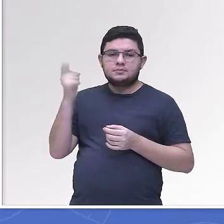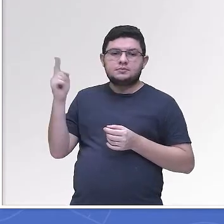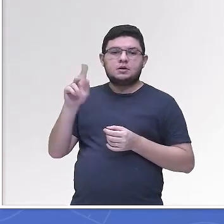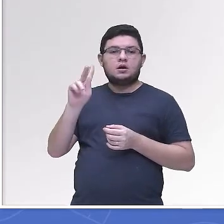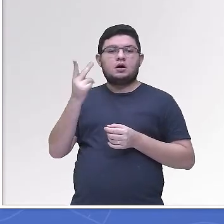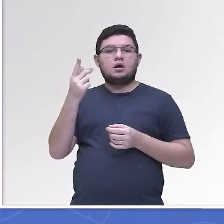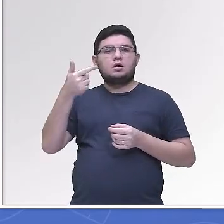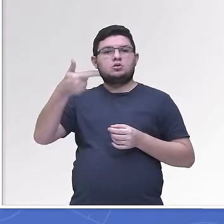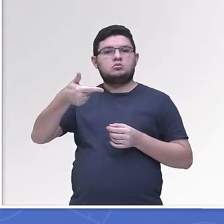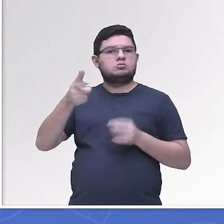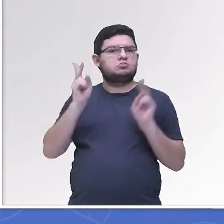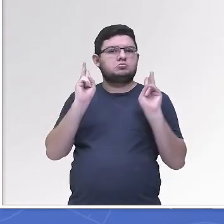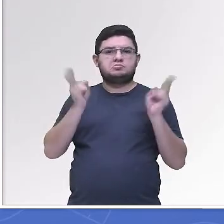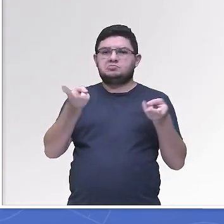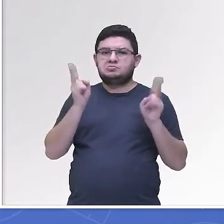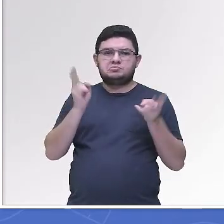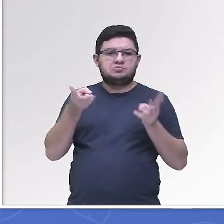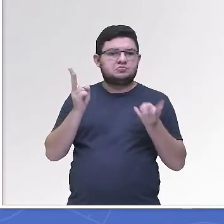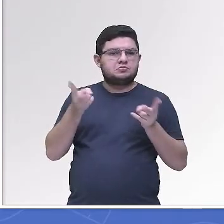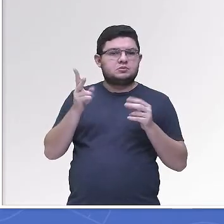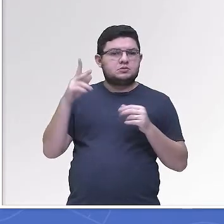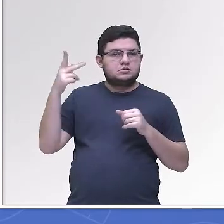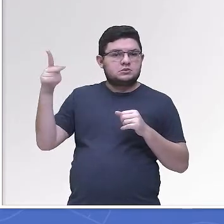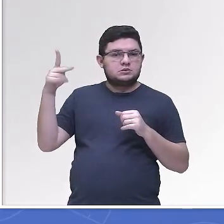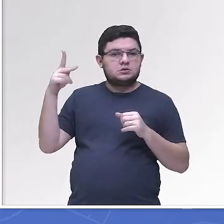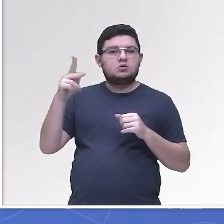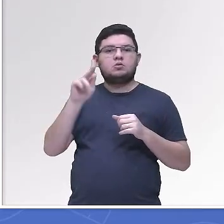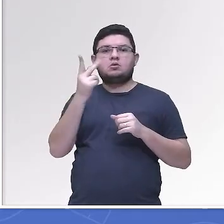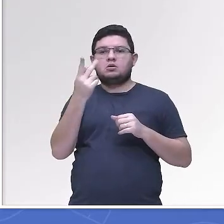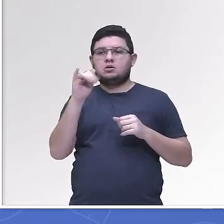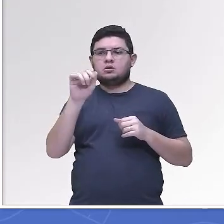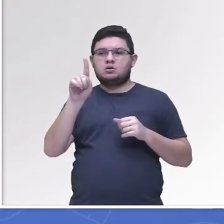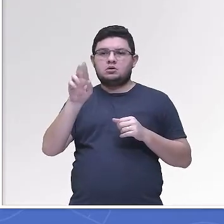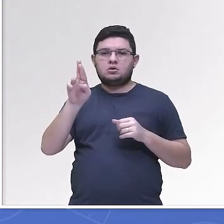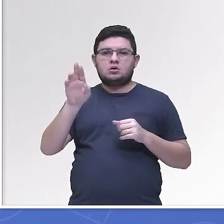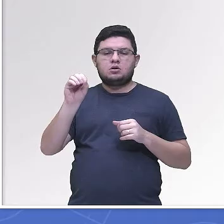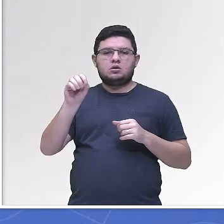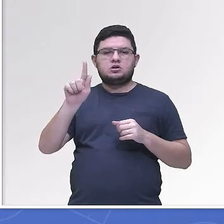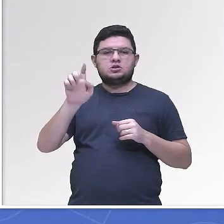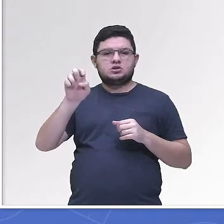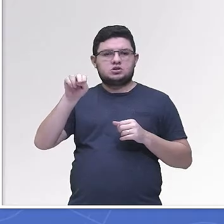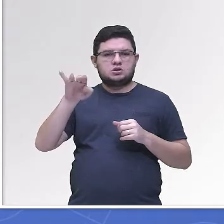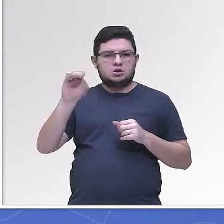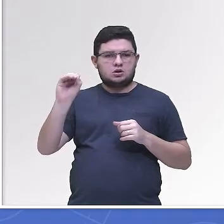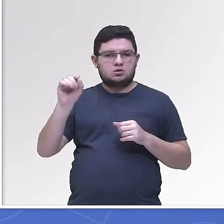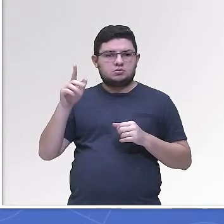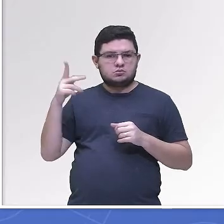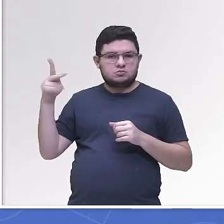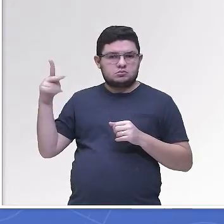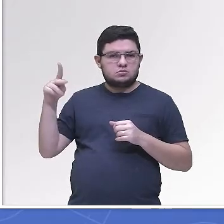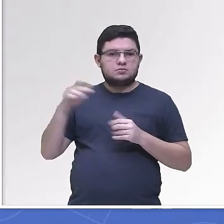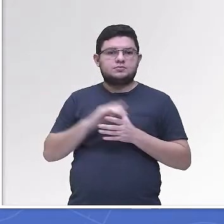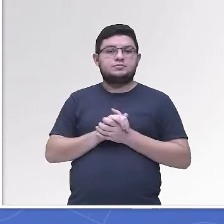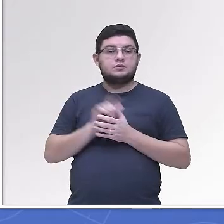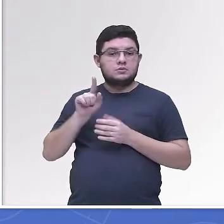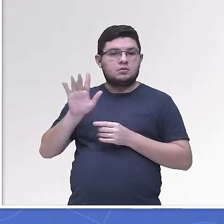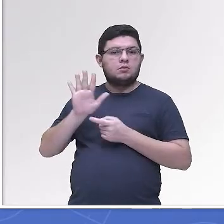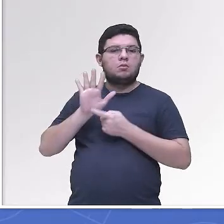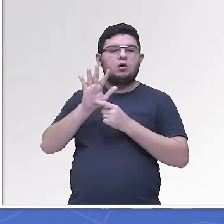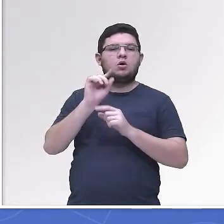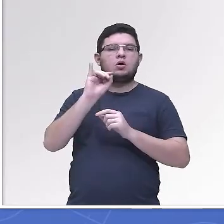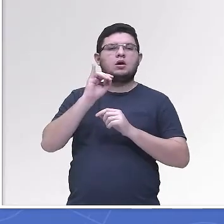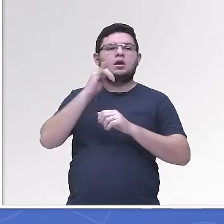formada pelo mesmo elemento químico. Essa aqui é uma representação do átomo de Dalton, então fica mais simples da